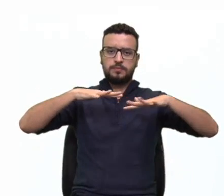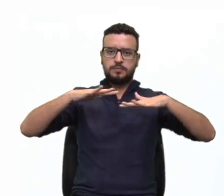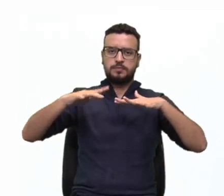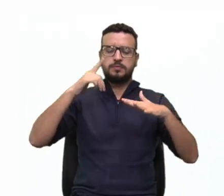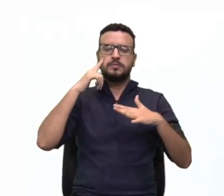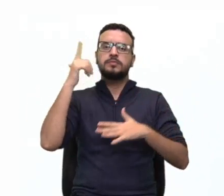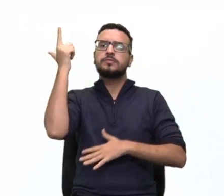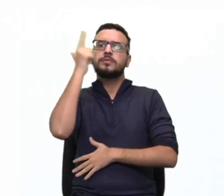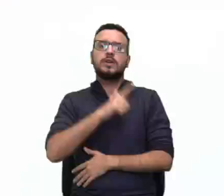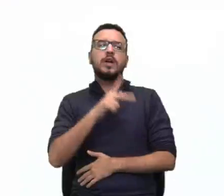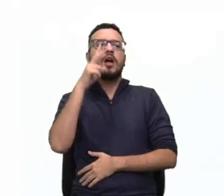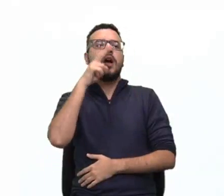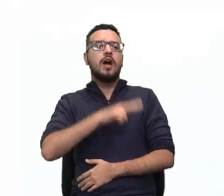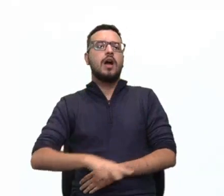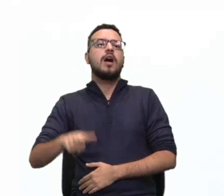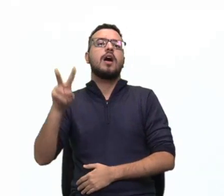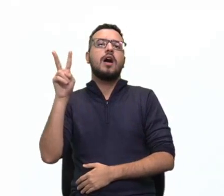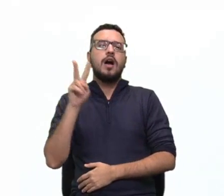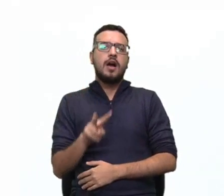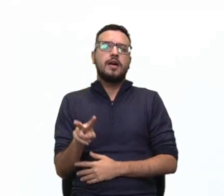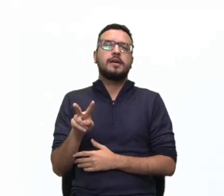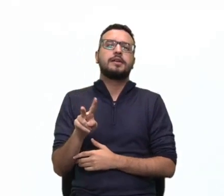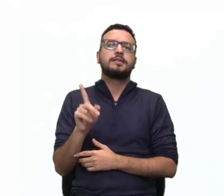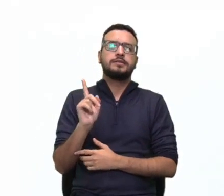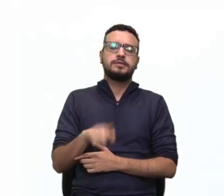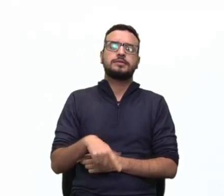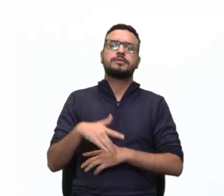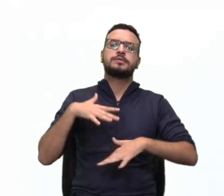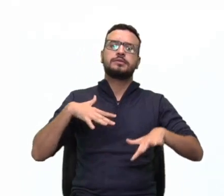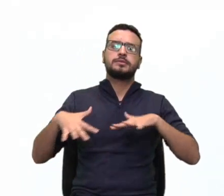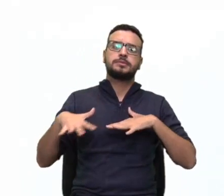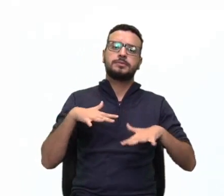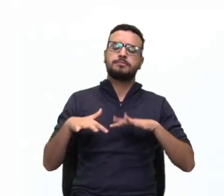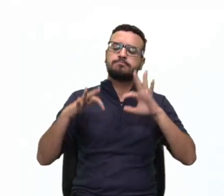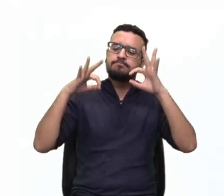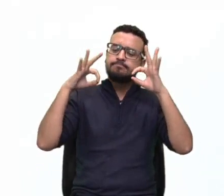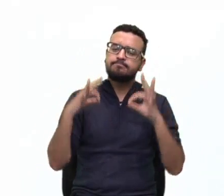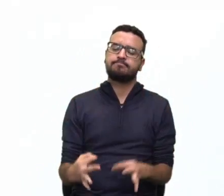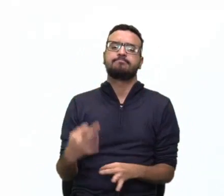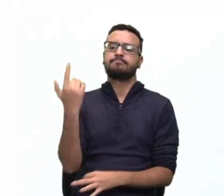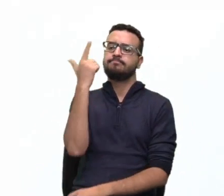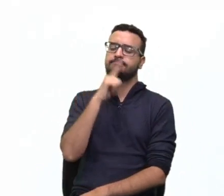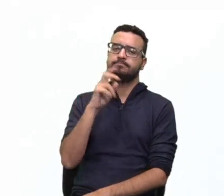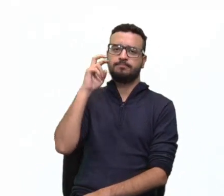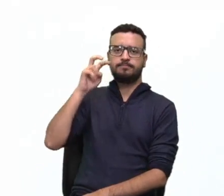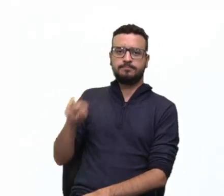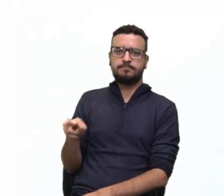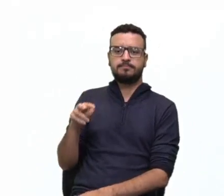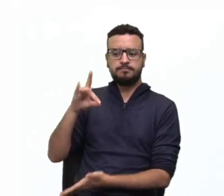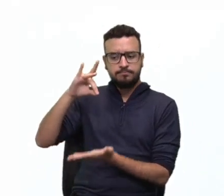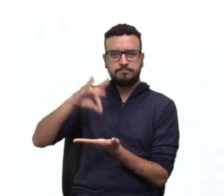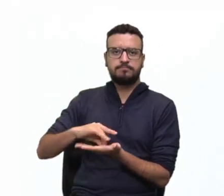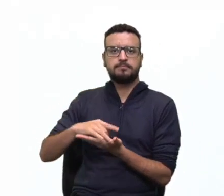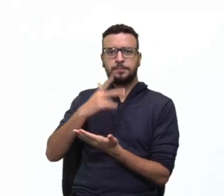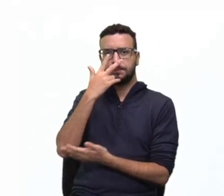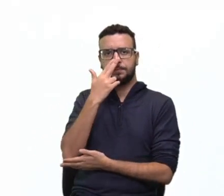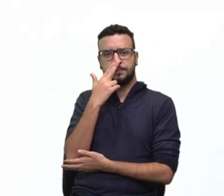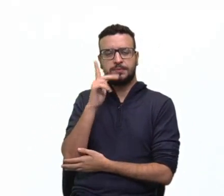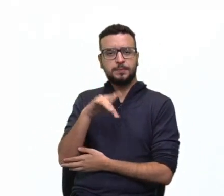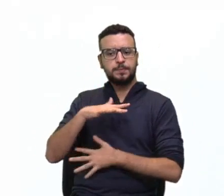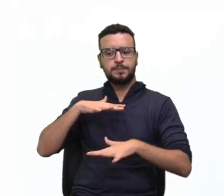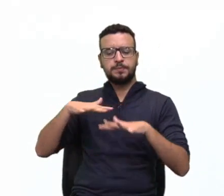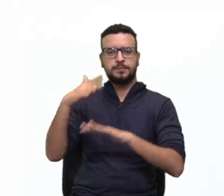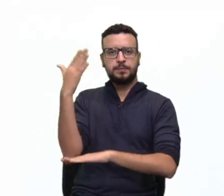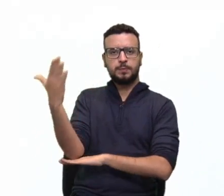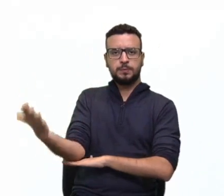você consegue ver os movimentos realmente acontecendo, como se fosse um GIF,